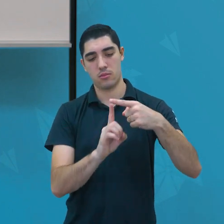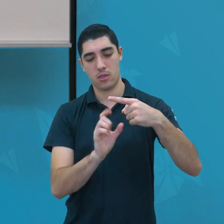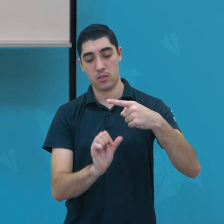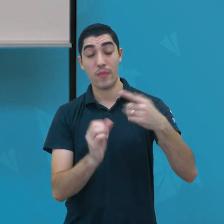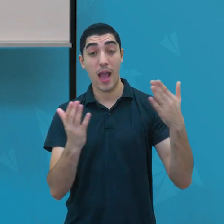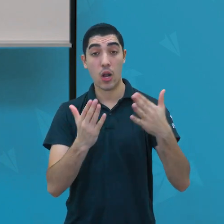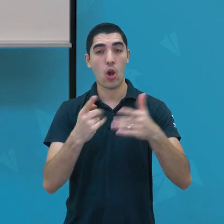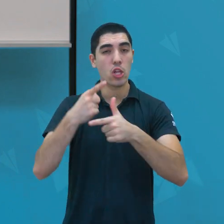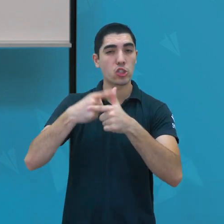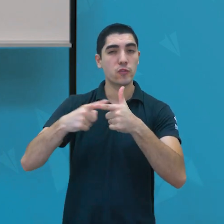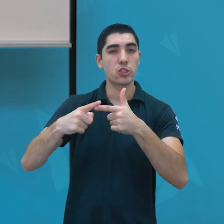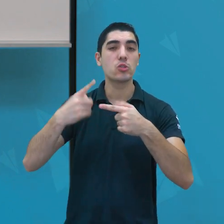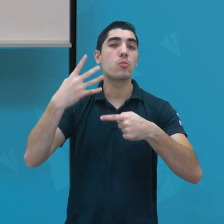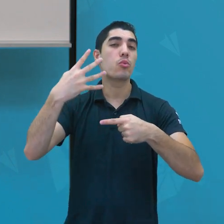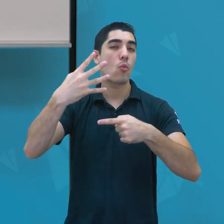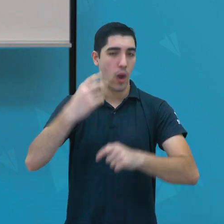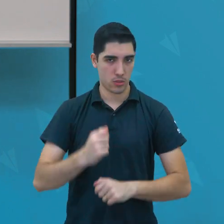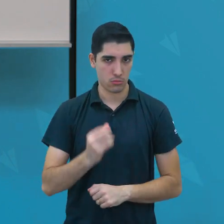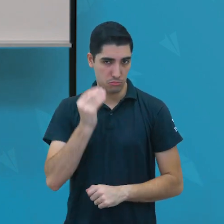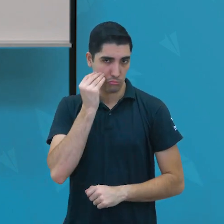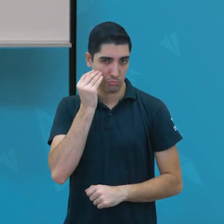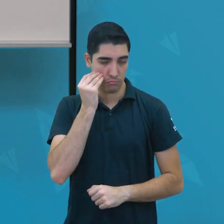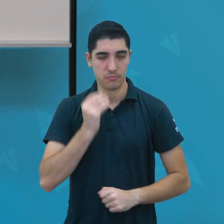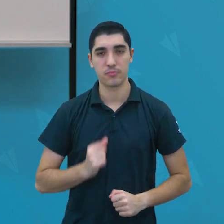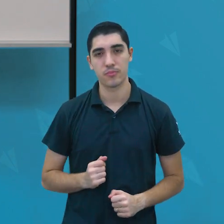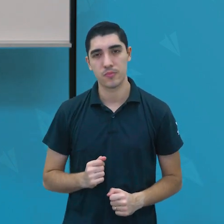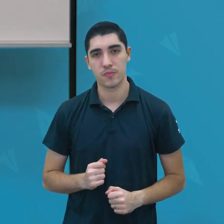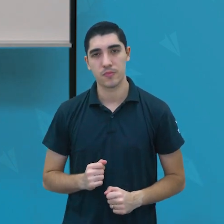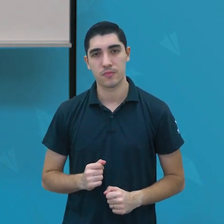40/16. Agora eu vou por 4. Vamos por 4 aqui.